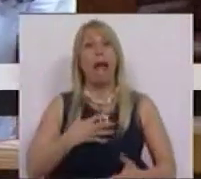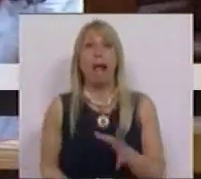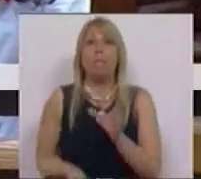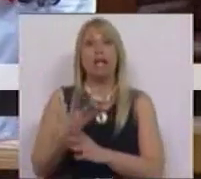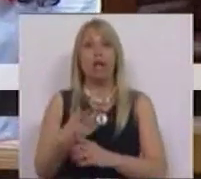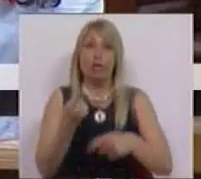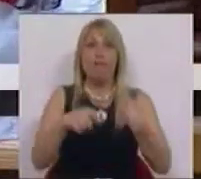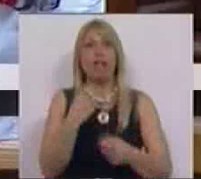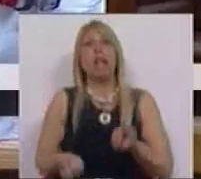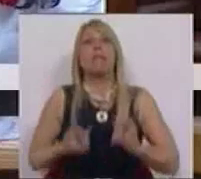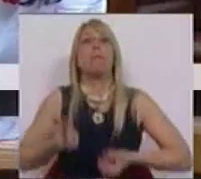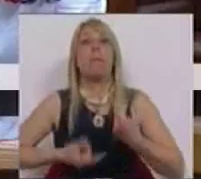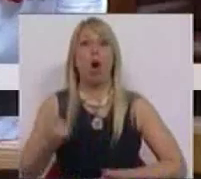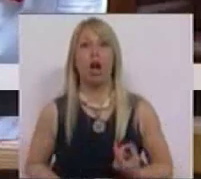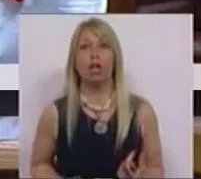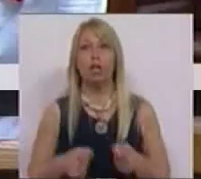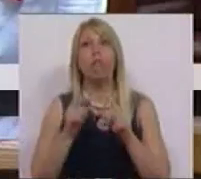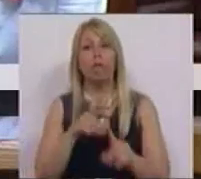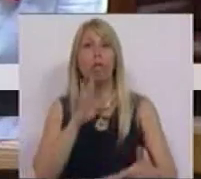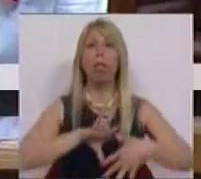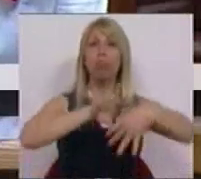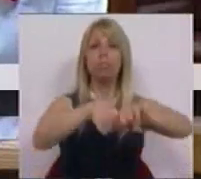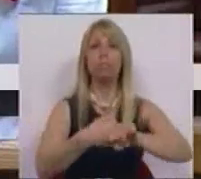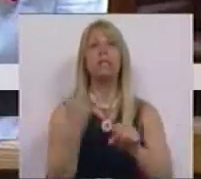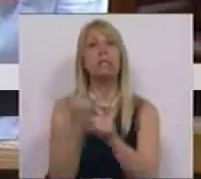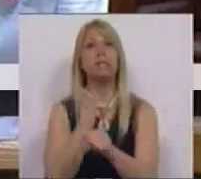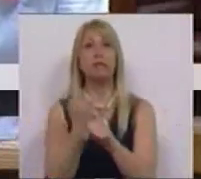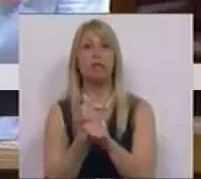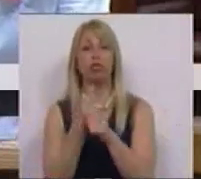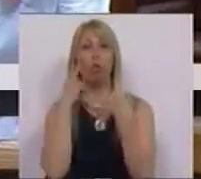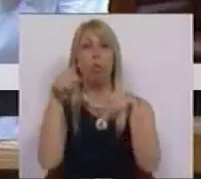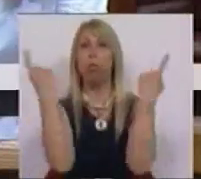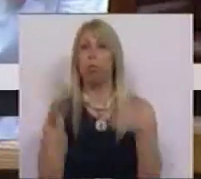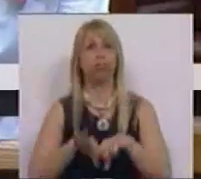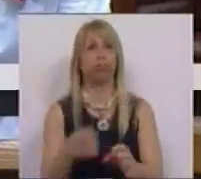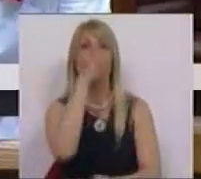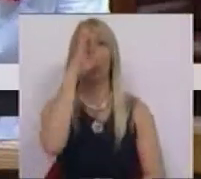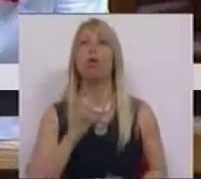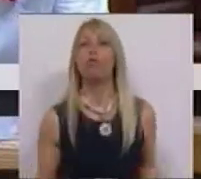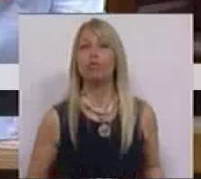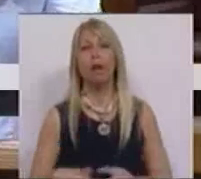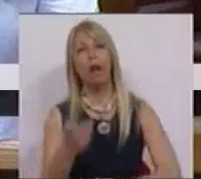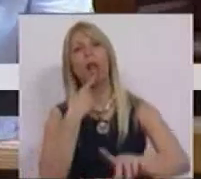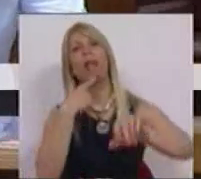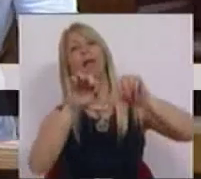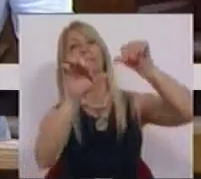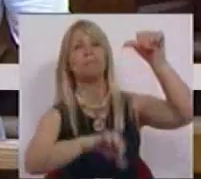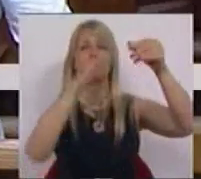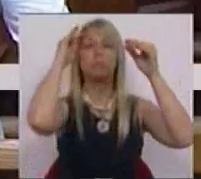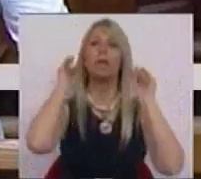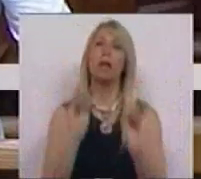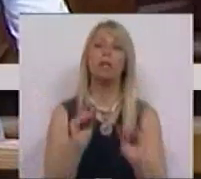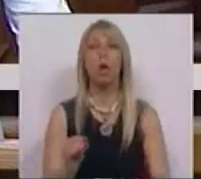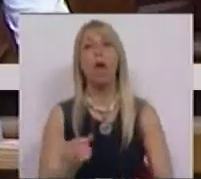ao despedimento, reforma do Estado ao desmantelamento dos serviços públicos. Entretêm-nos com esta longa lenga-lenga que a educação é cara, a